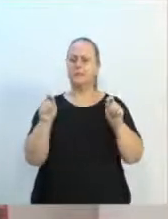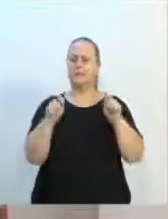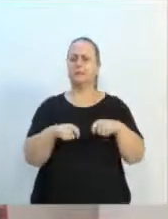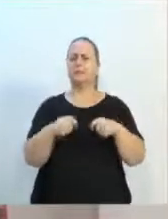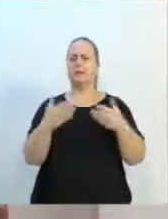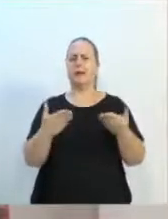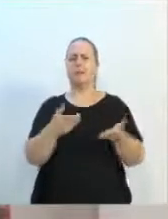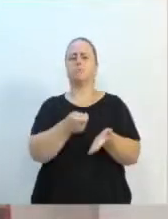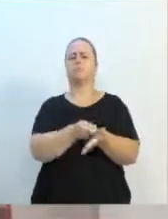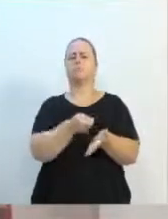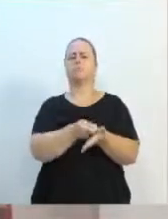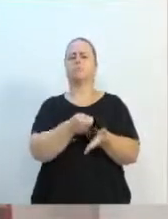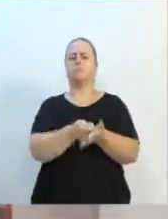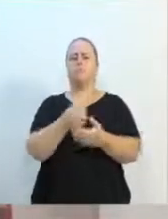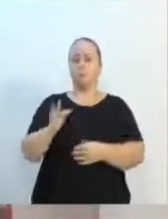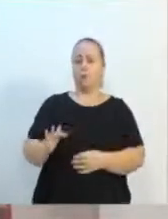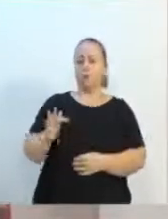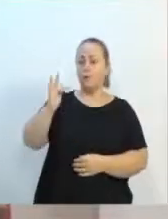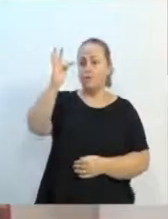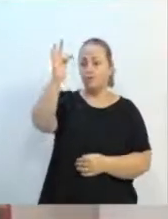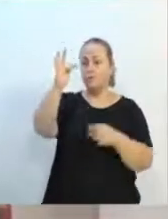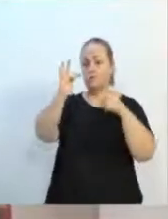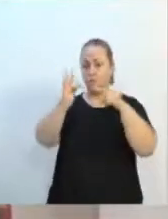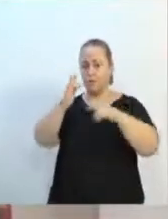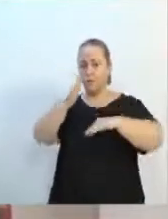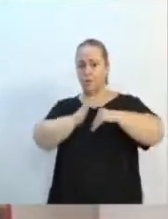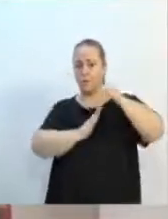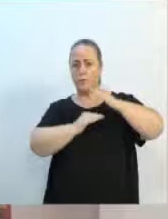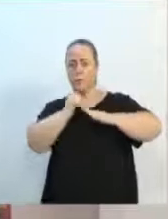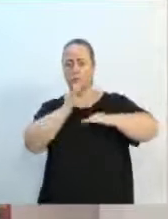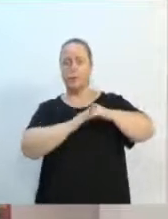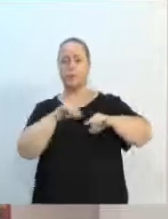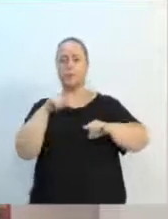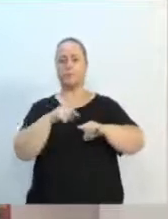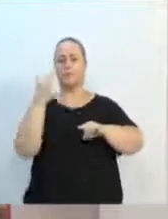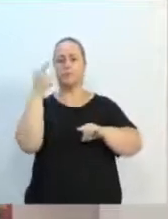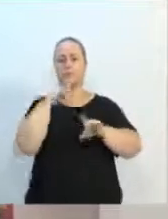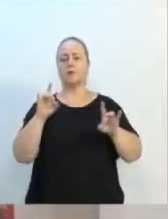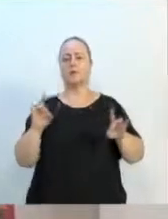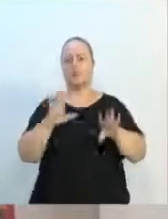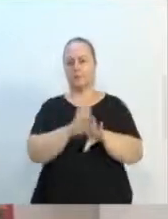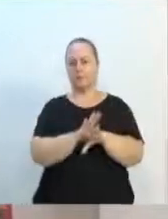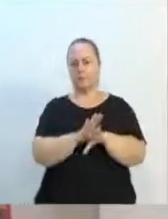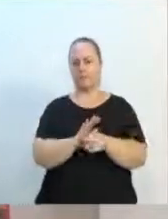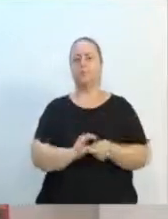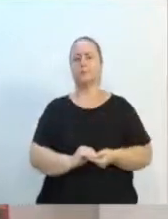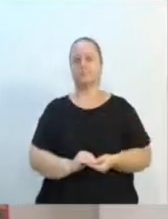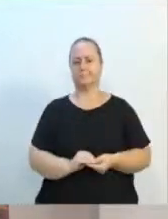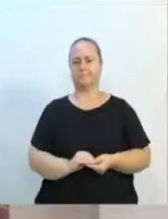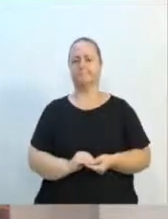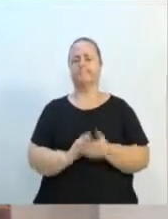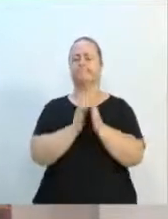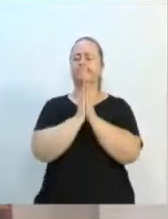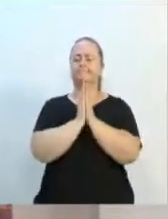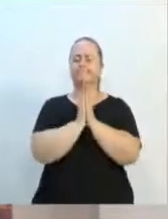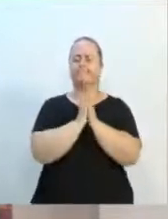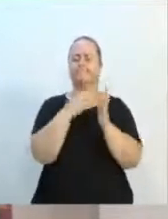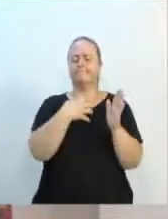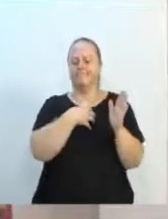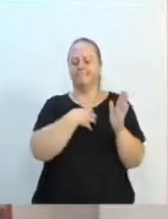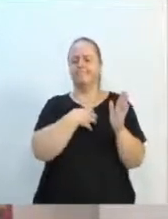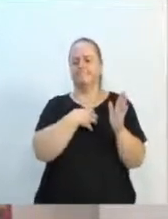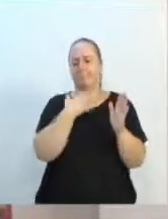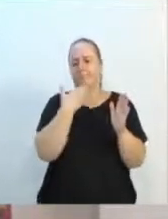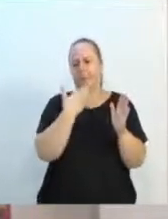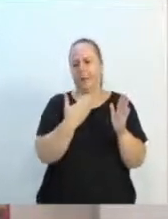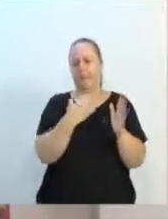que em futuras obras de requalificação seja atendido a este plano municipal de arborização. Esse é o meu apelo e meu sentimento. E gostaria